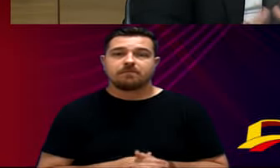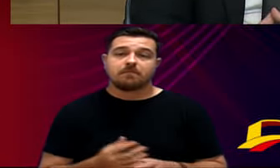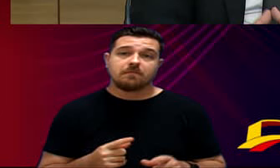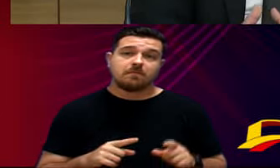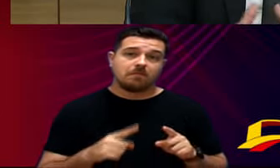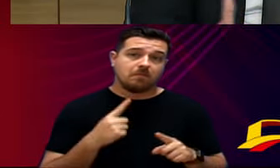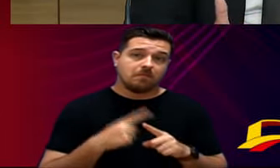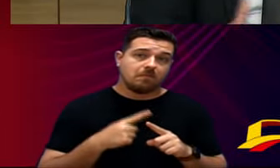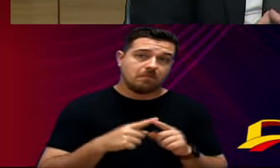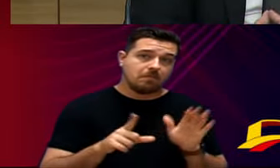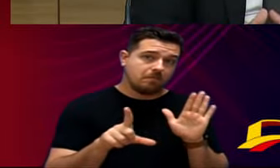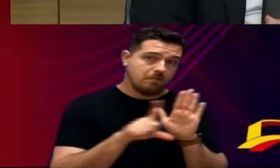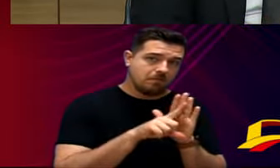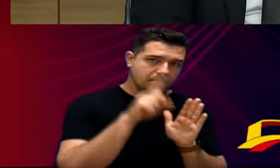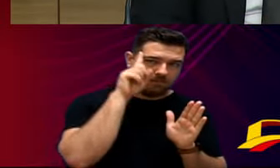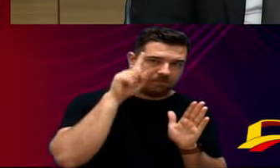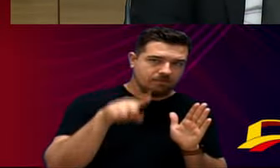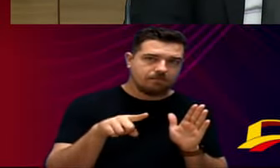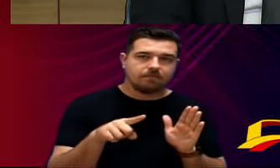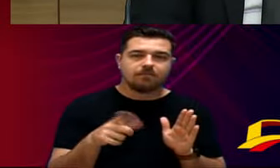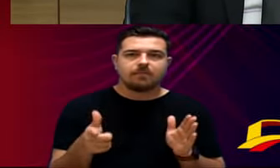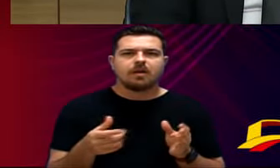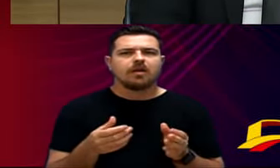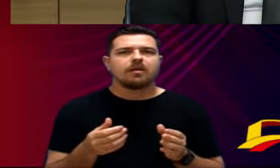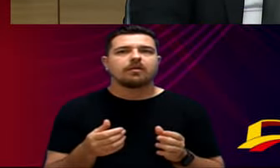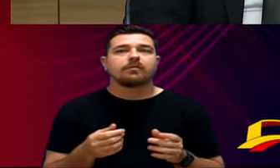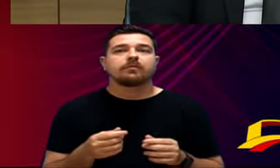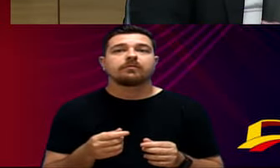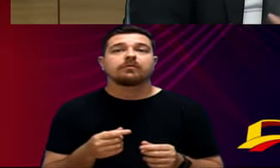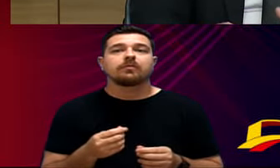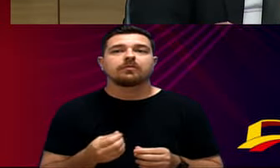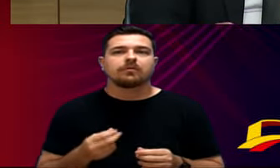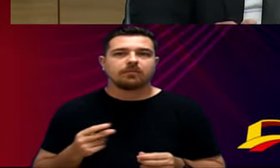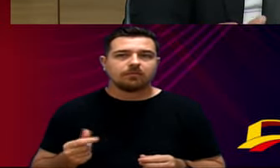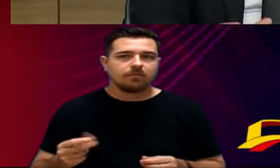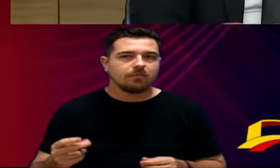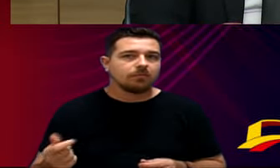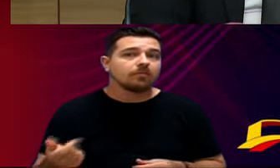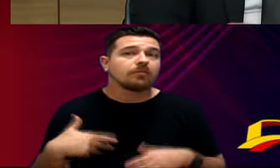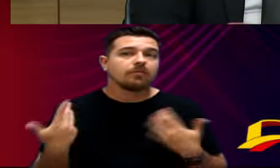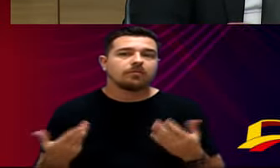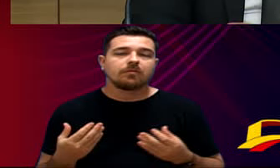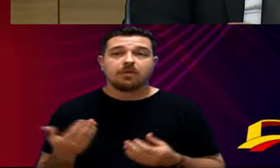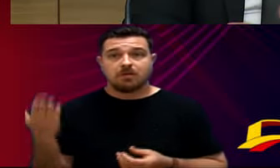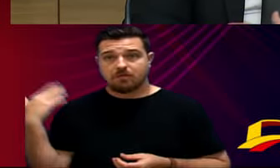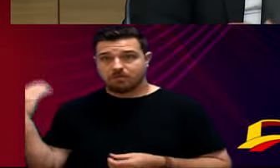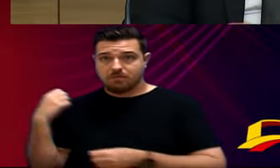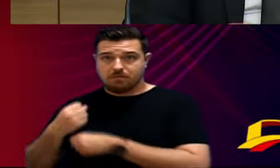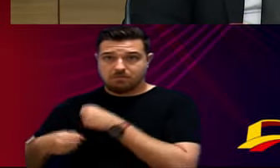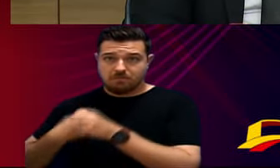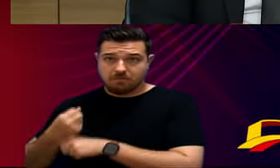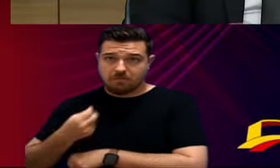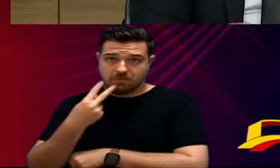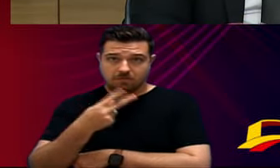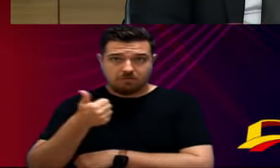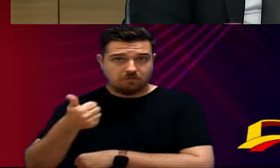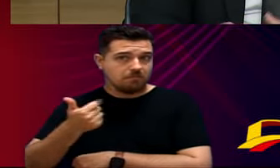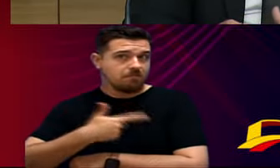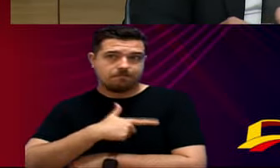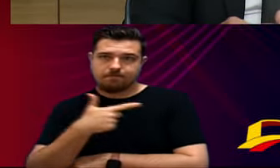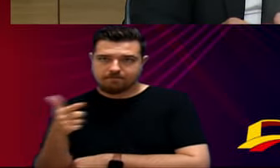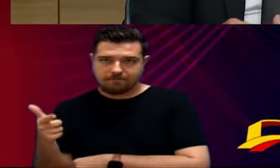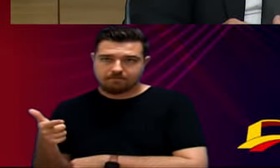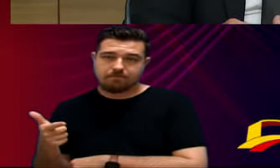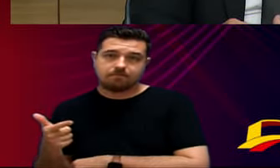Constituição assim o determin qual que é a regularidade que acontece então ficou 21 anos sem concurso o último concurso